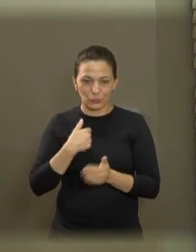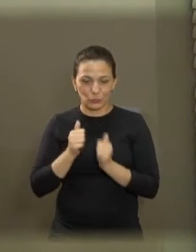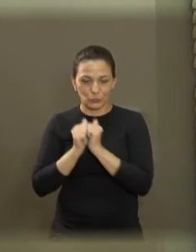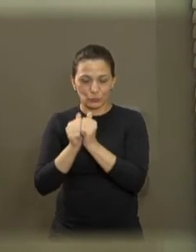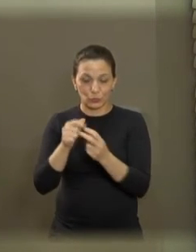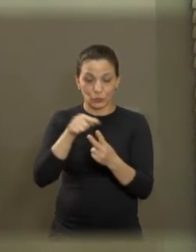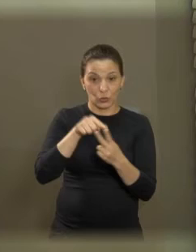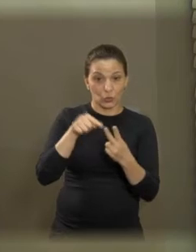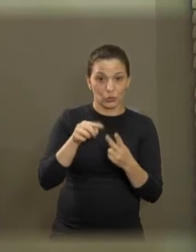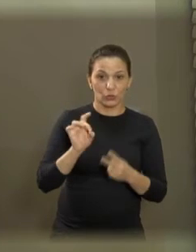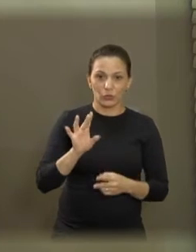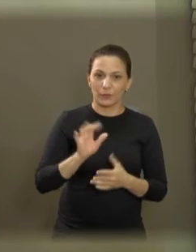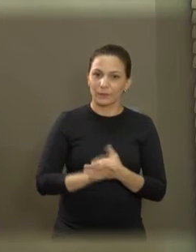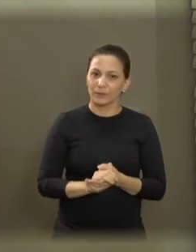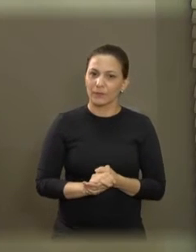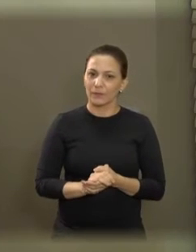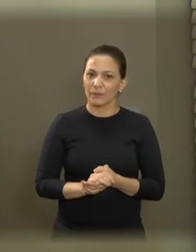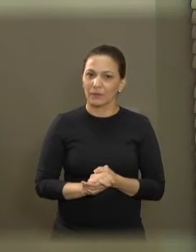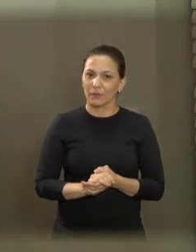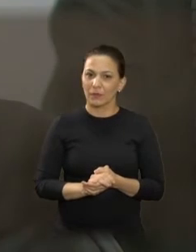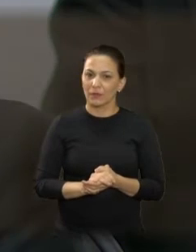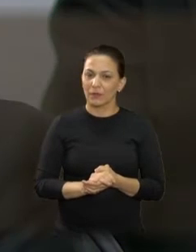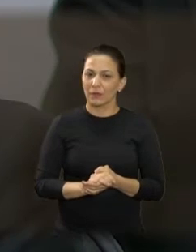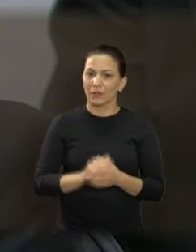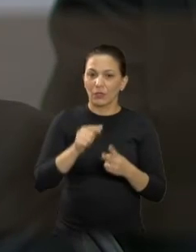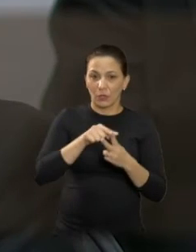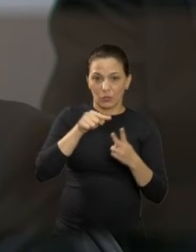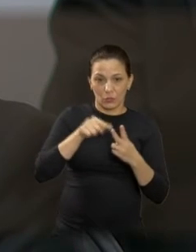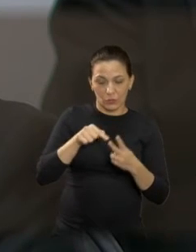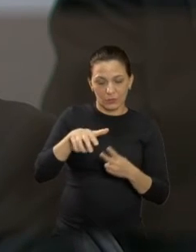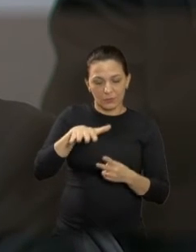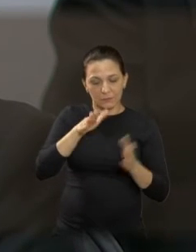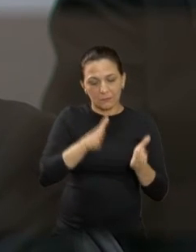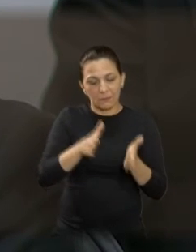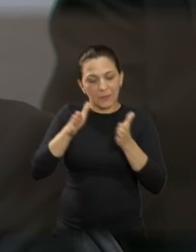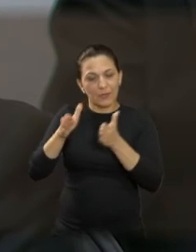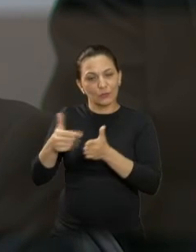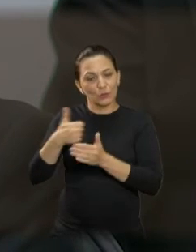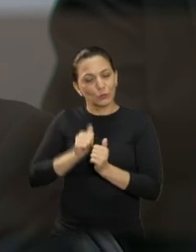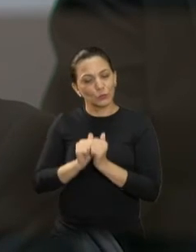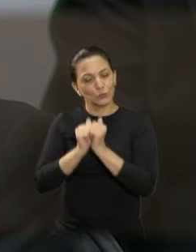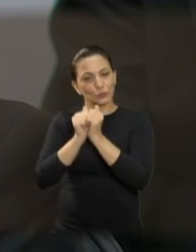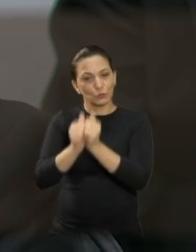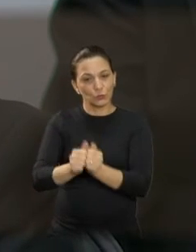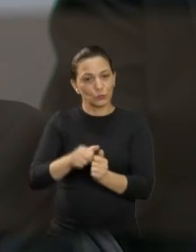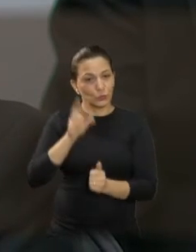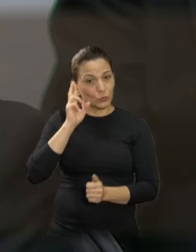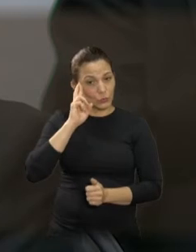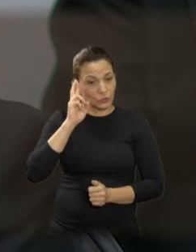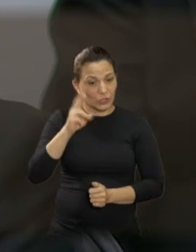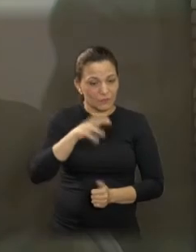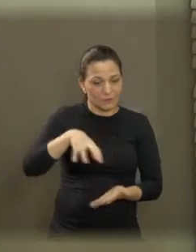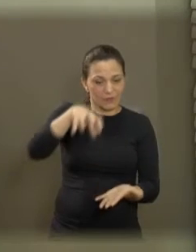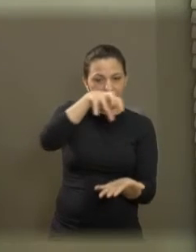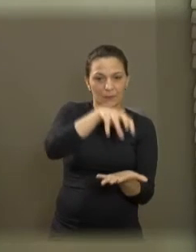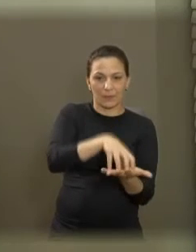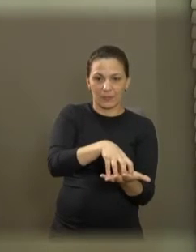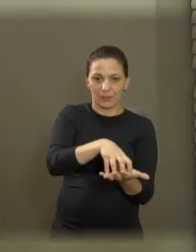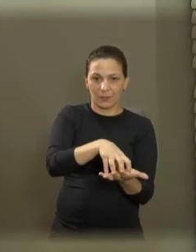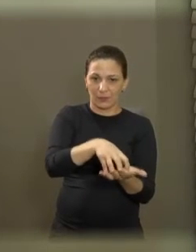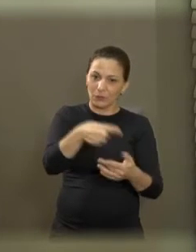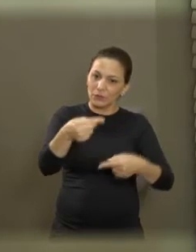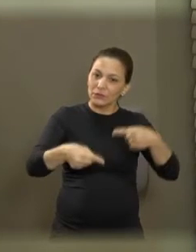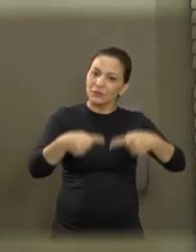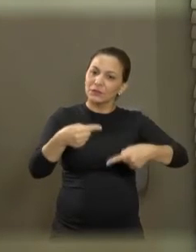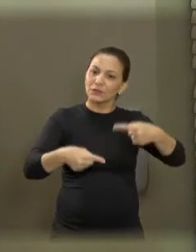a felicidade de acompanhar o professor nesses 2 ciclos, né, nesses 2 períodos em que ele foi chefe do departamento. E nós